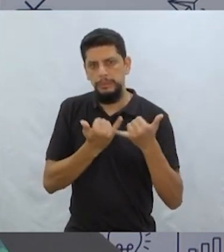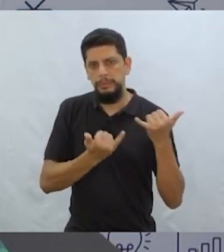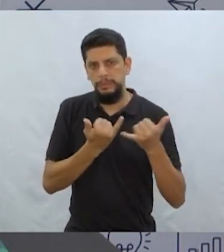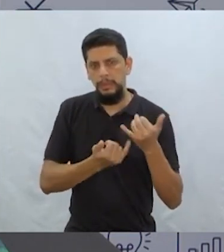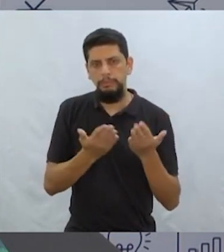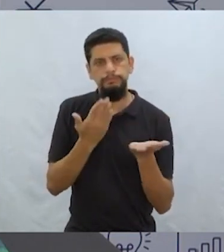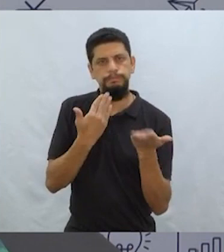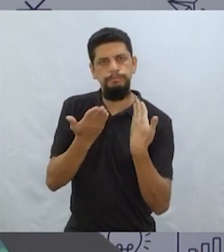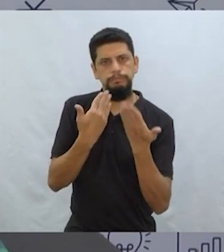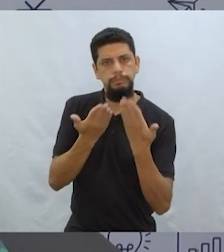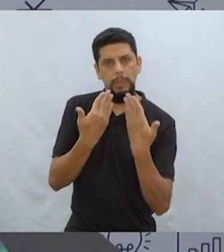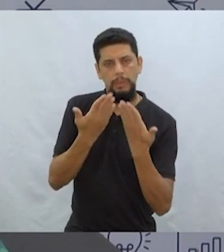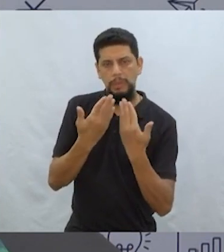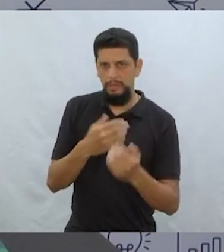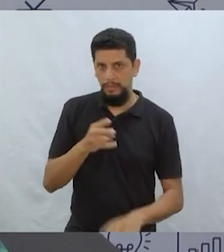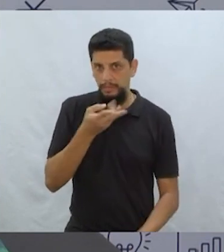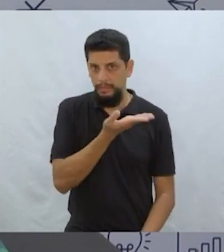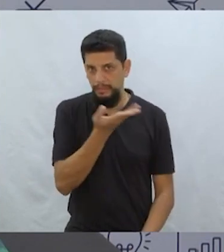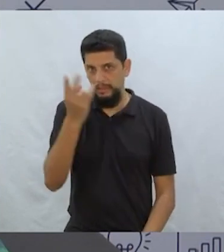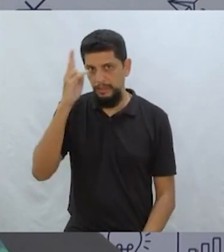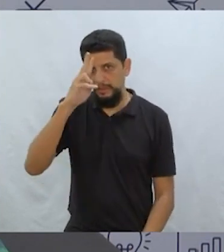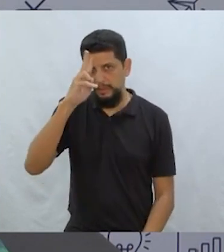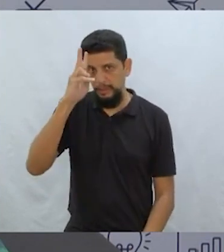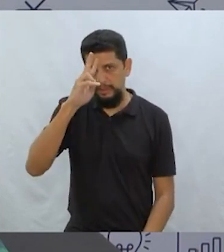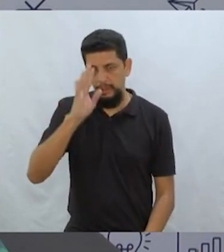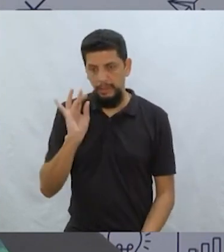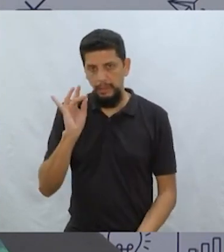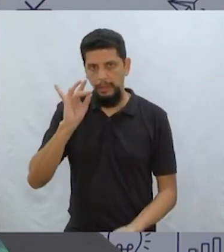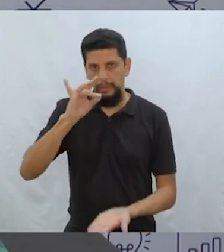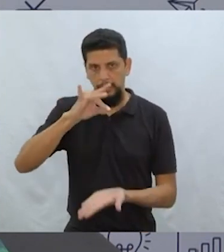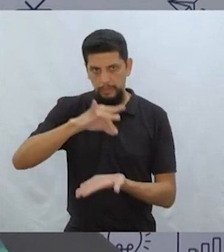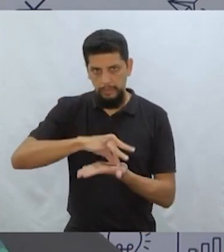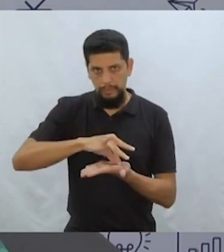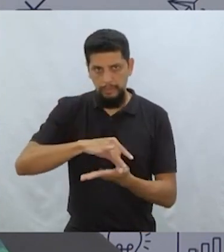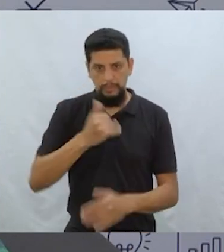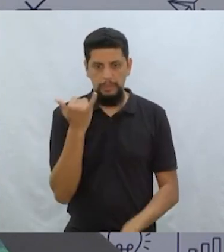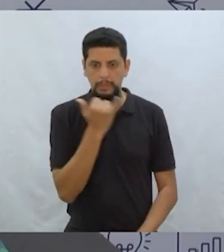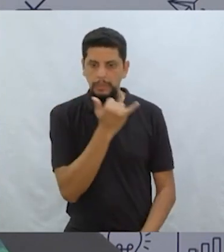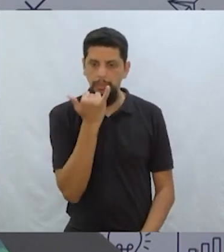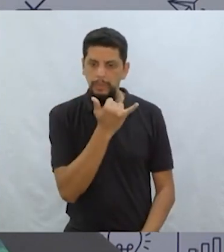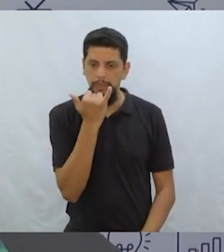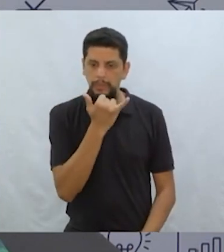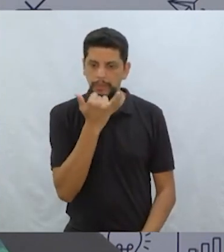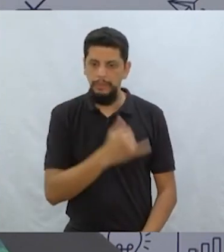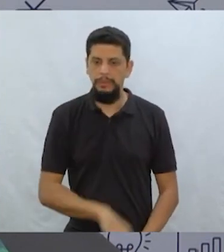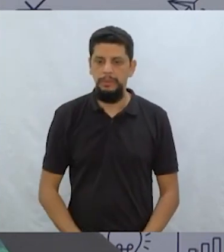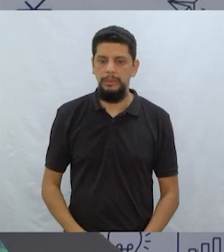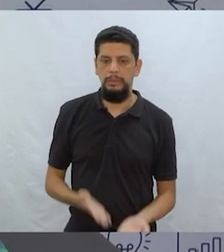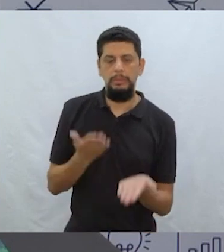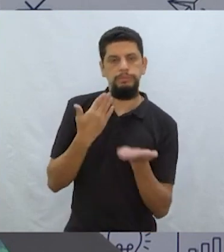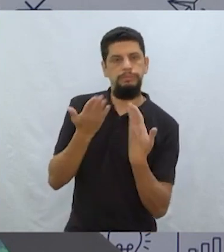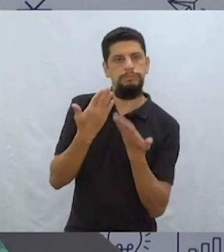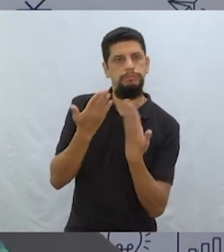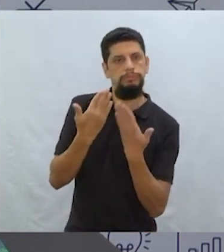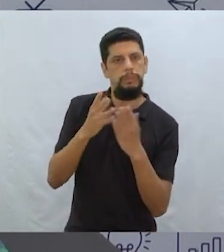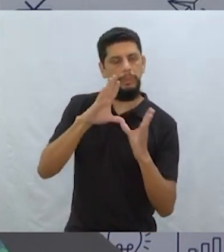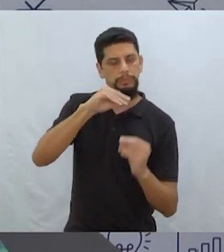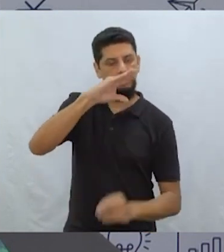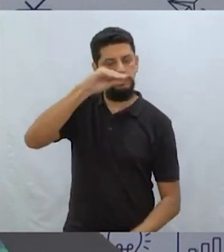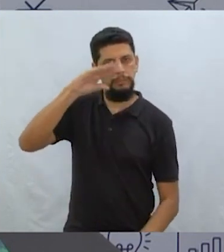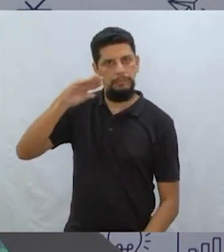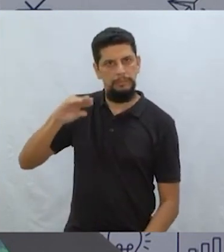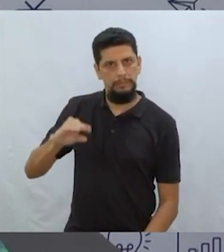uma conversa então lembram lá a origem do conto ele saiu do contar do